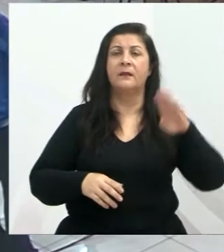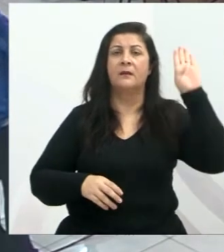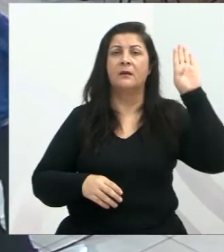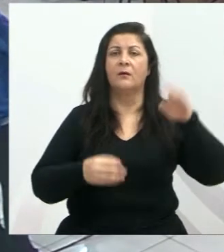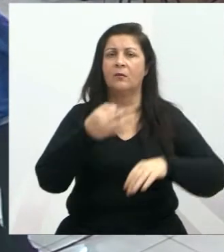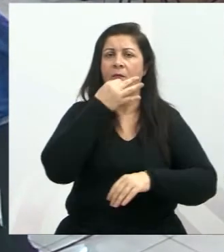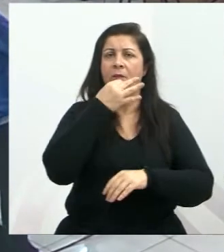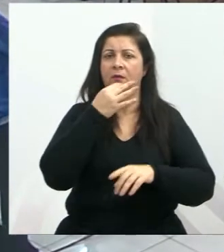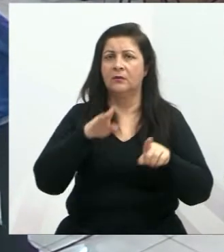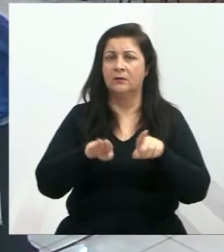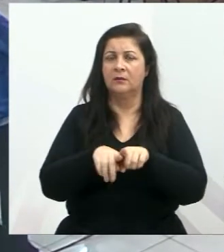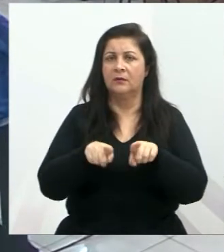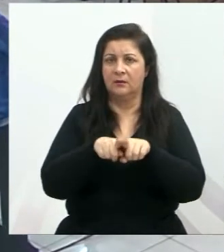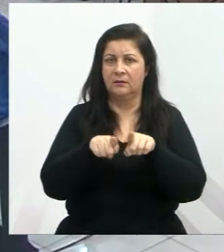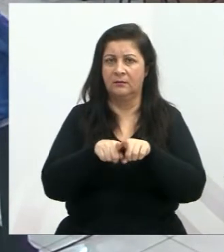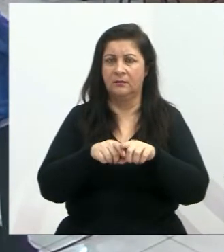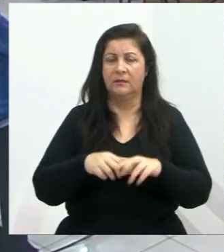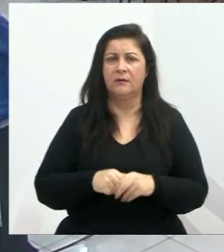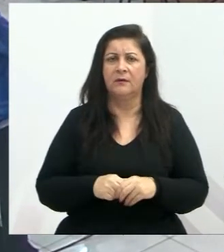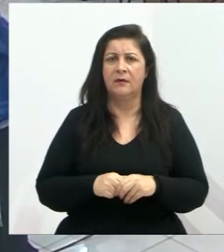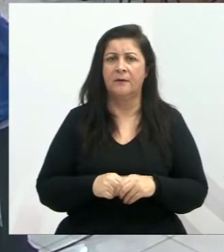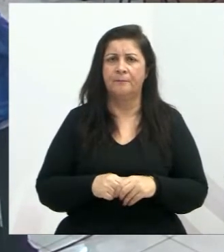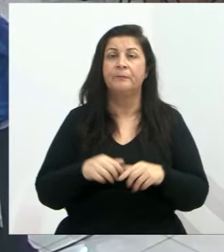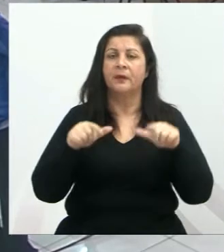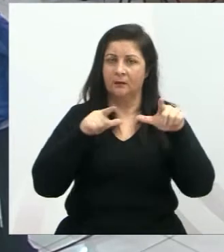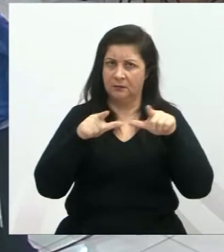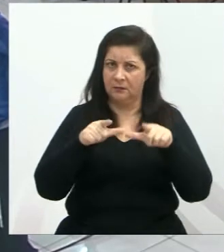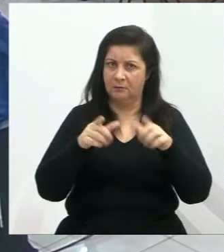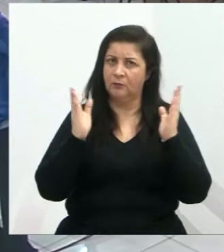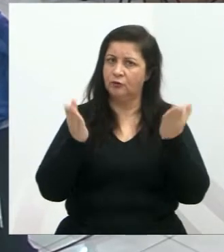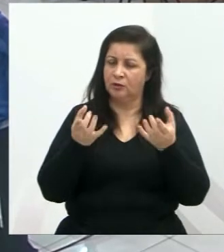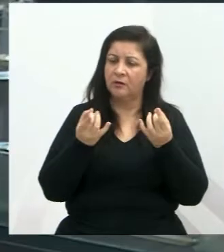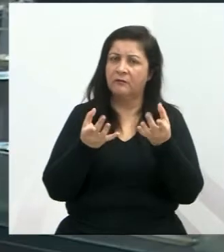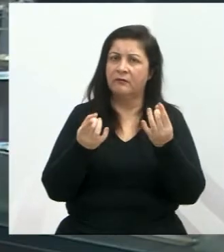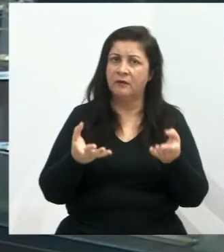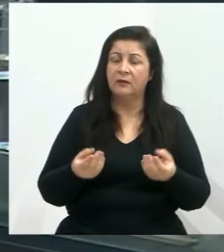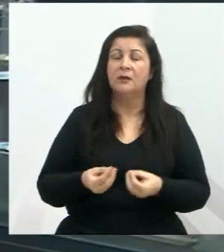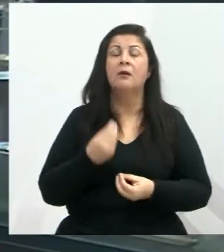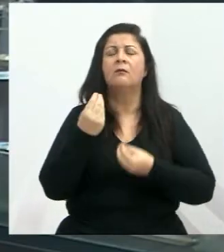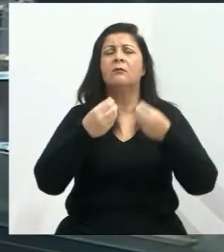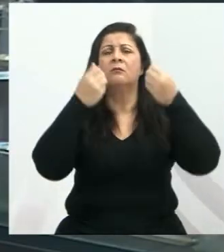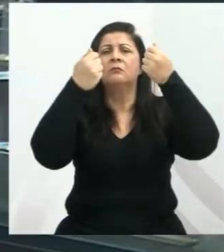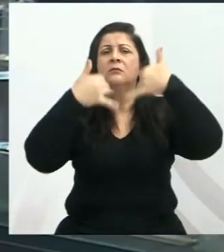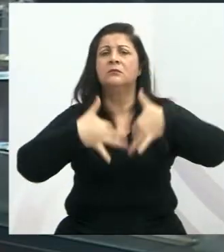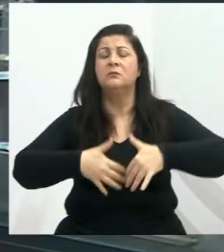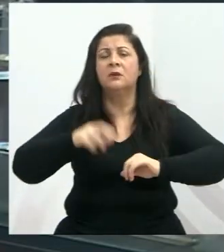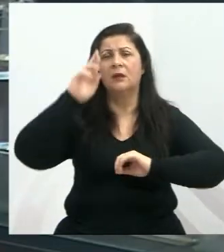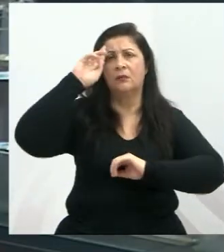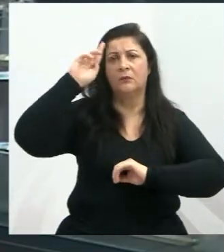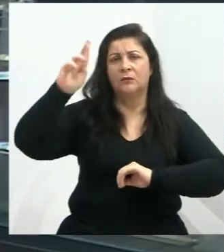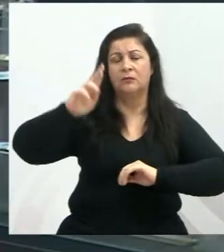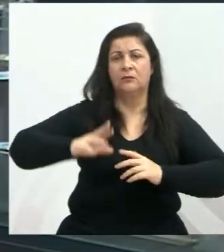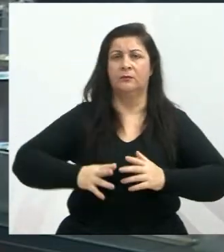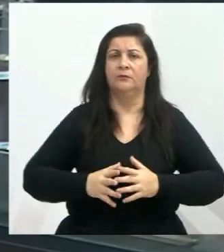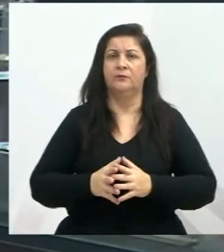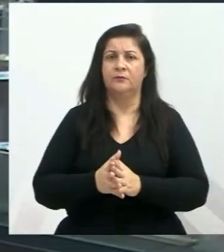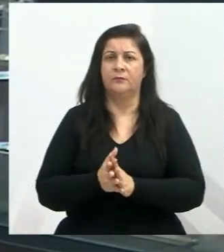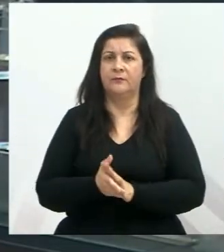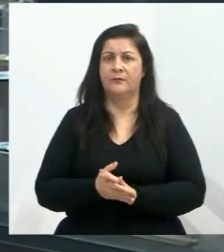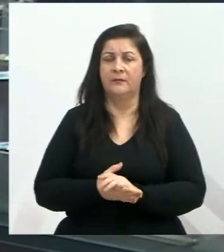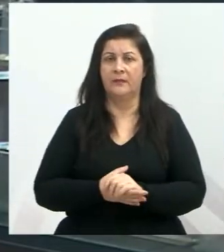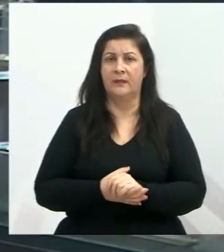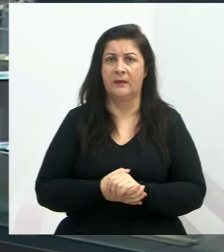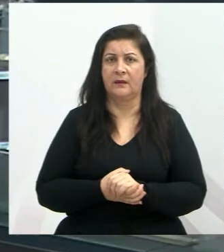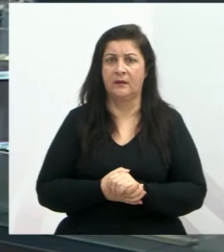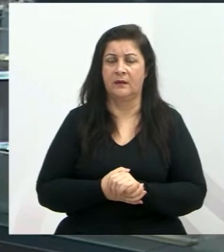anos no comércio também. O que a gente vai explicar para a população? O que nós vamos explicar para esses comerciantes e comerciários? Não tem como,